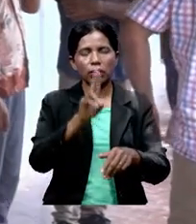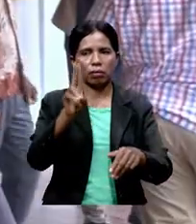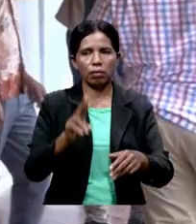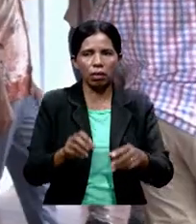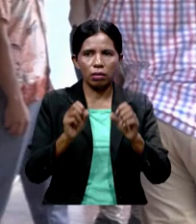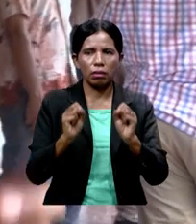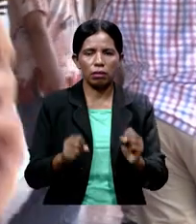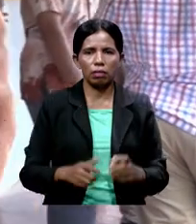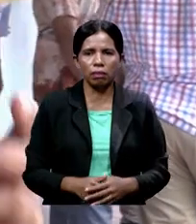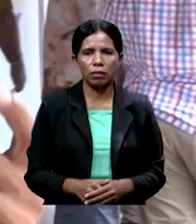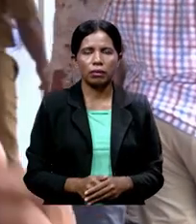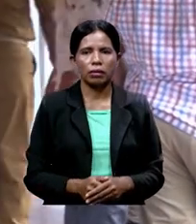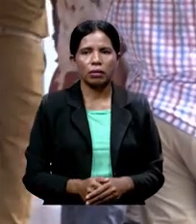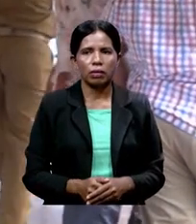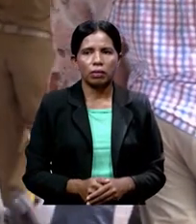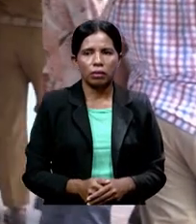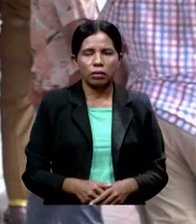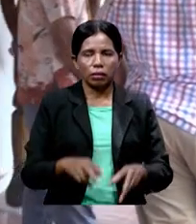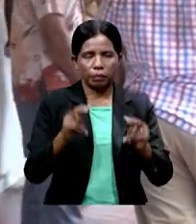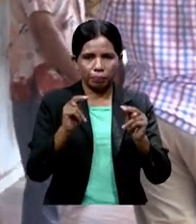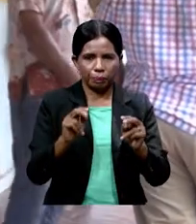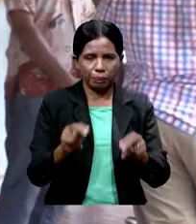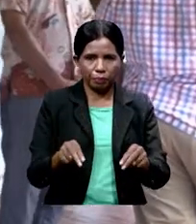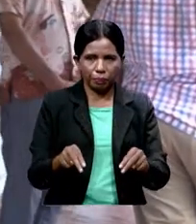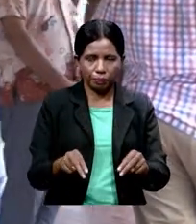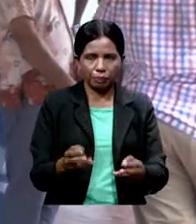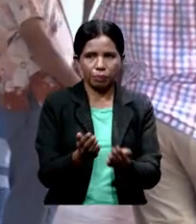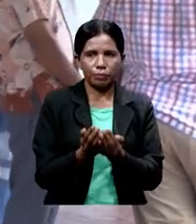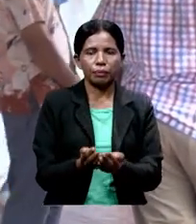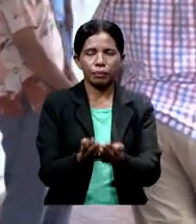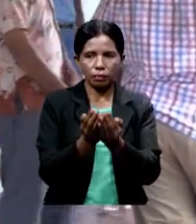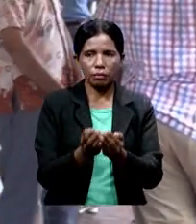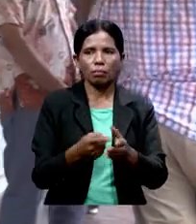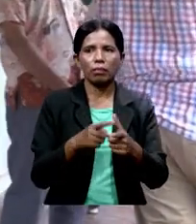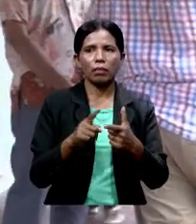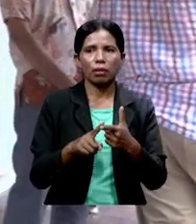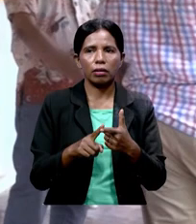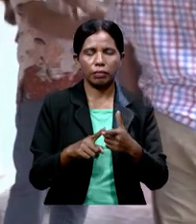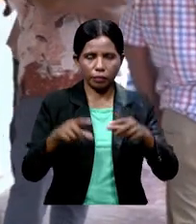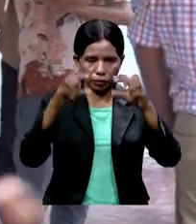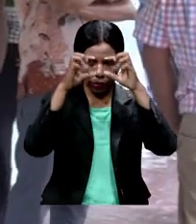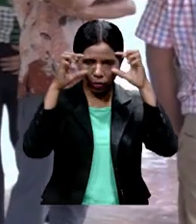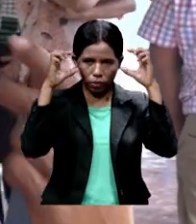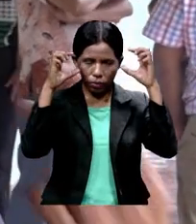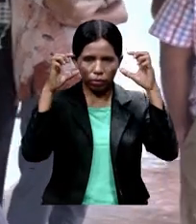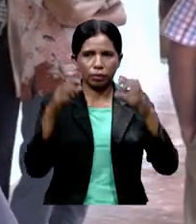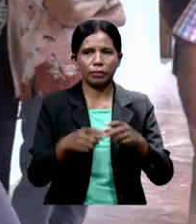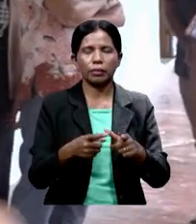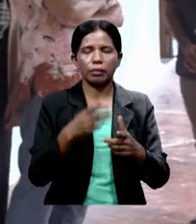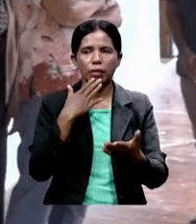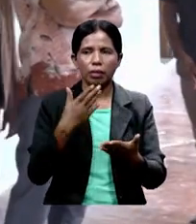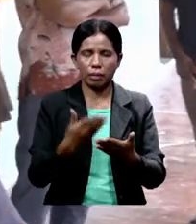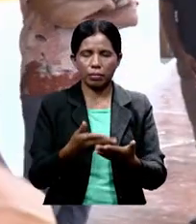Ele não se precisa, mas ele é roxo, depois o olho que serve. No cardíaco, aumenta